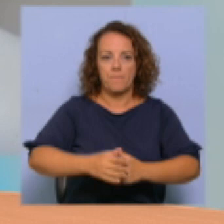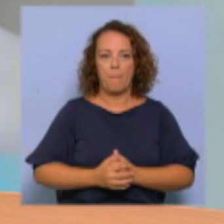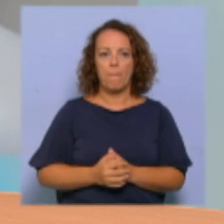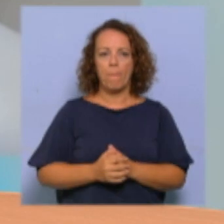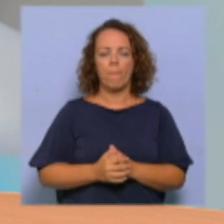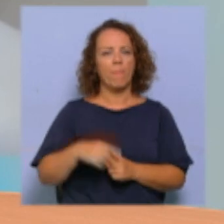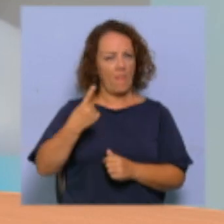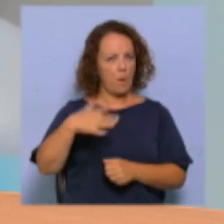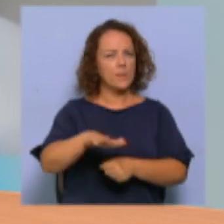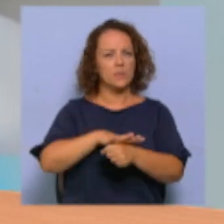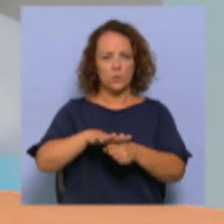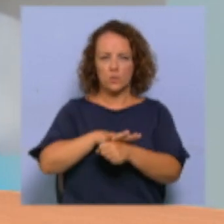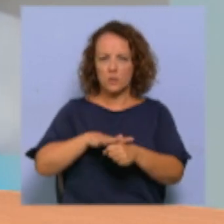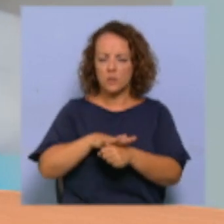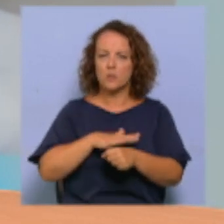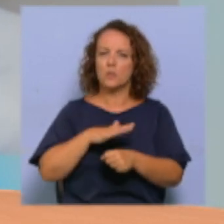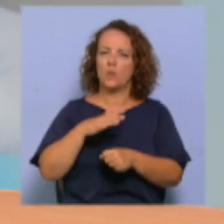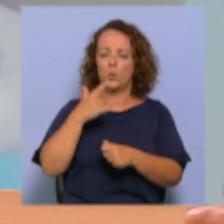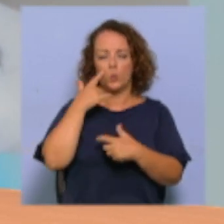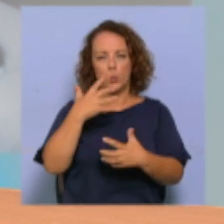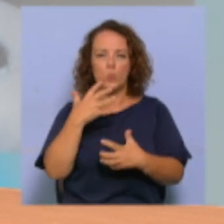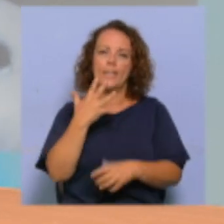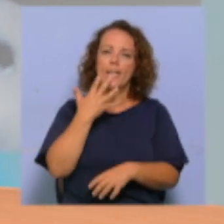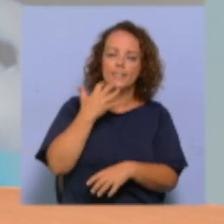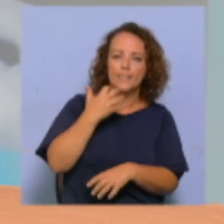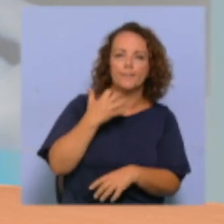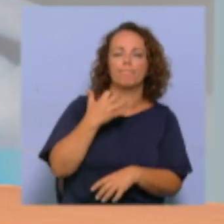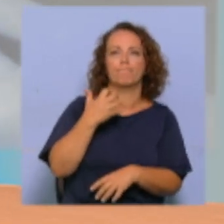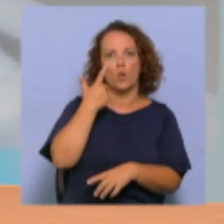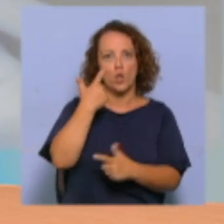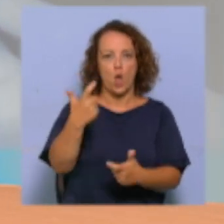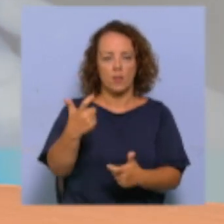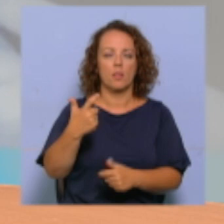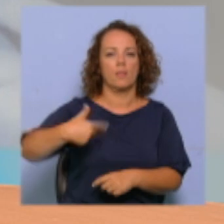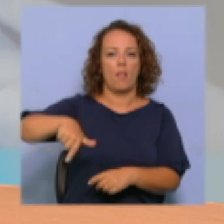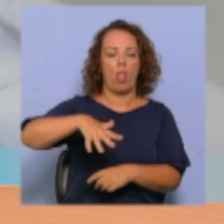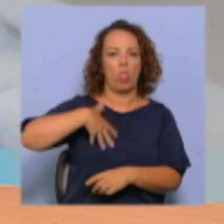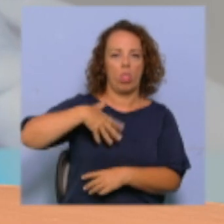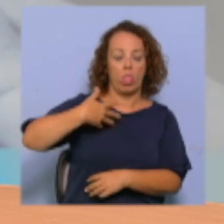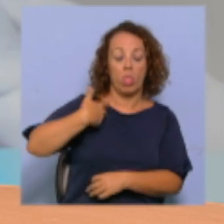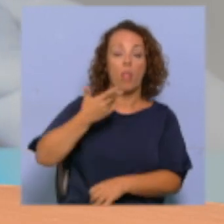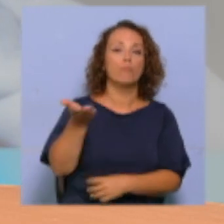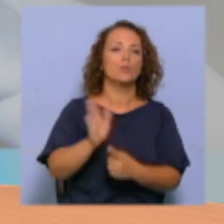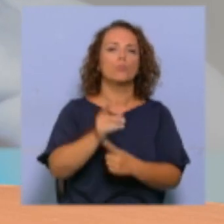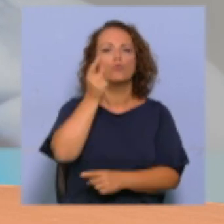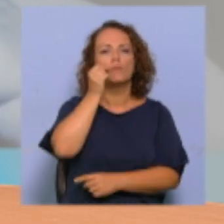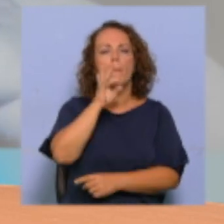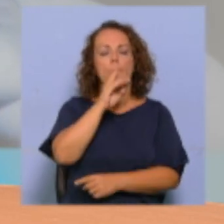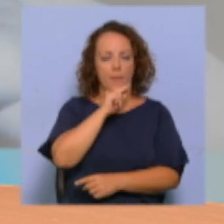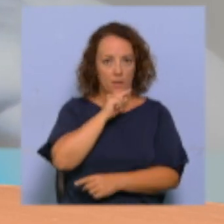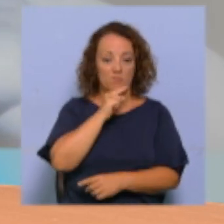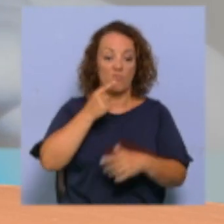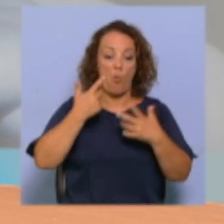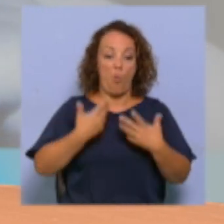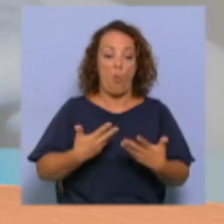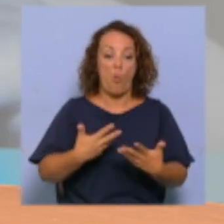sensível e nota-se algum receio, algum medo, nomeadamente dos pais que agora têm que entregar os filhos